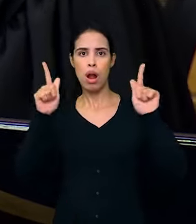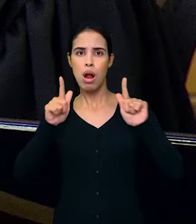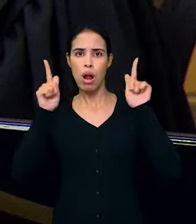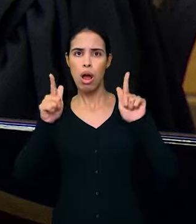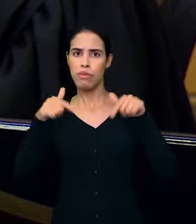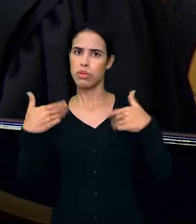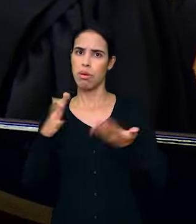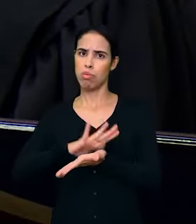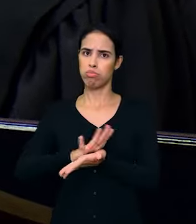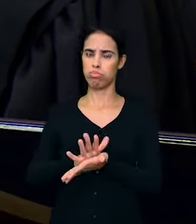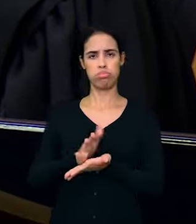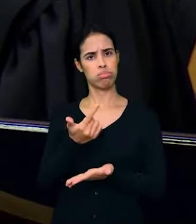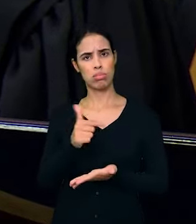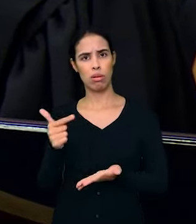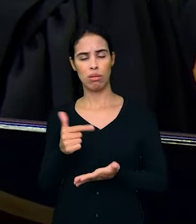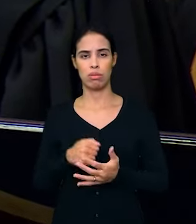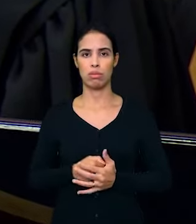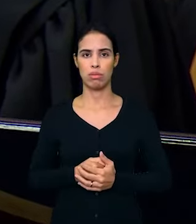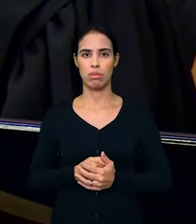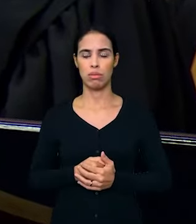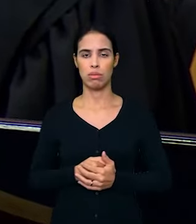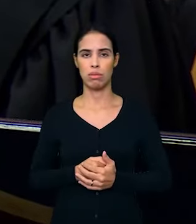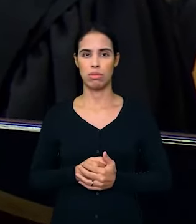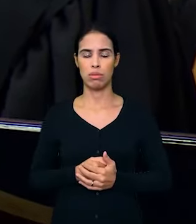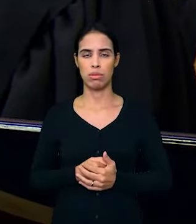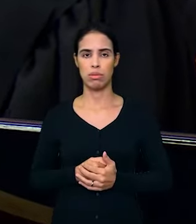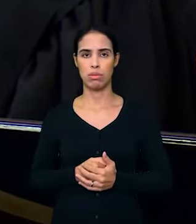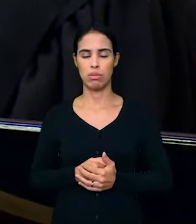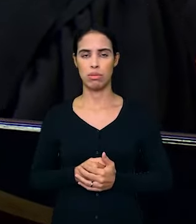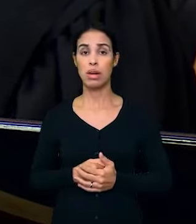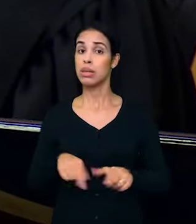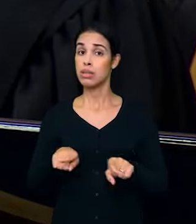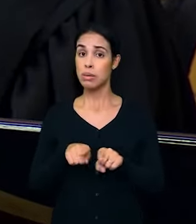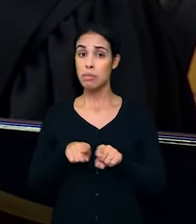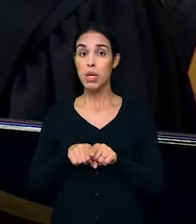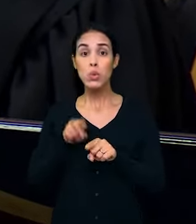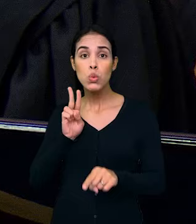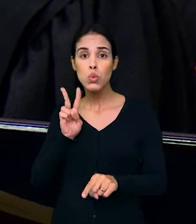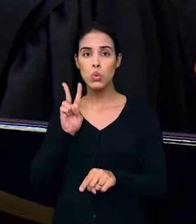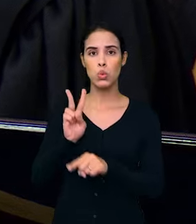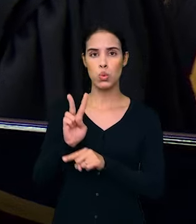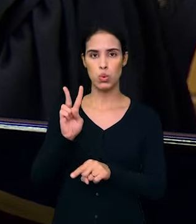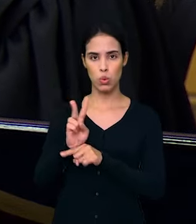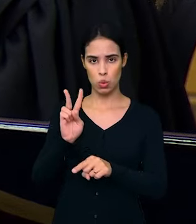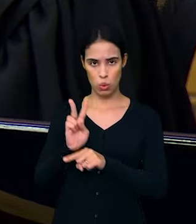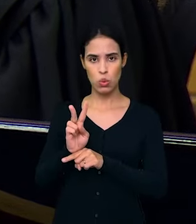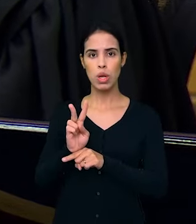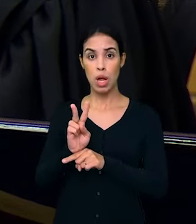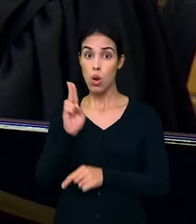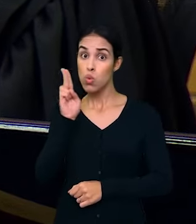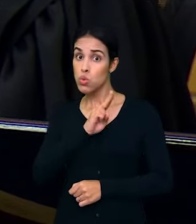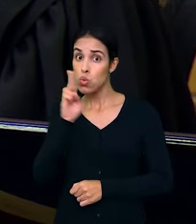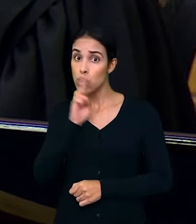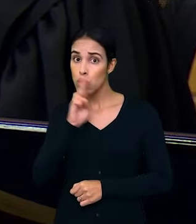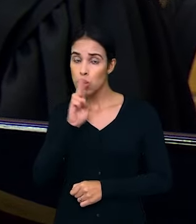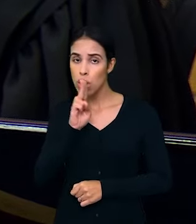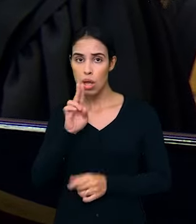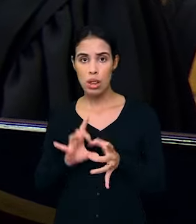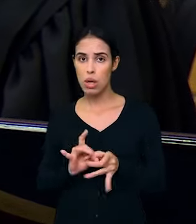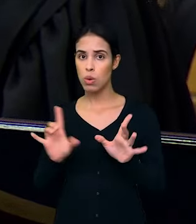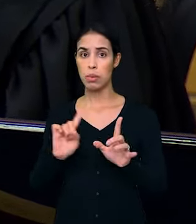não considerou abusivo, obviamente, em consequência, e não deu também a tutela de